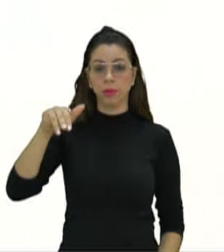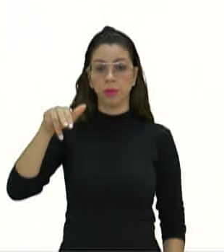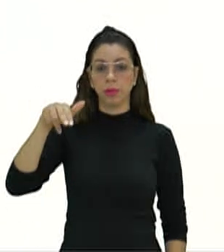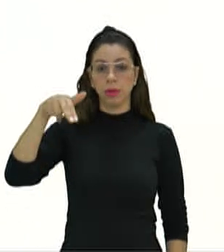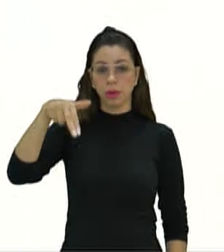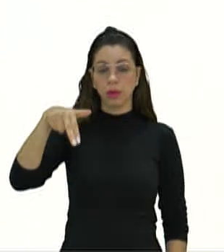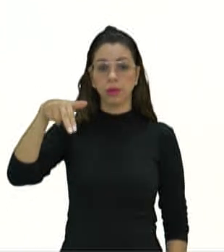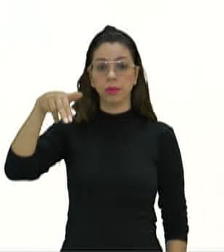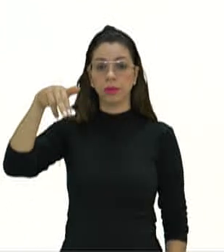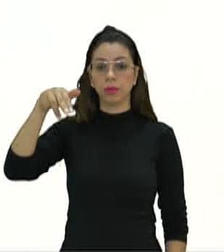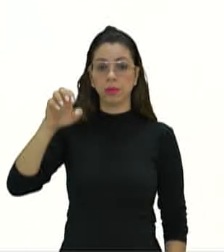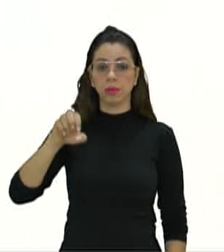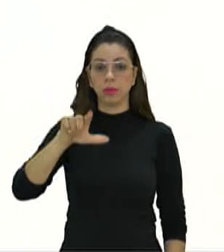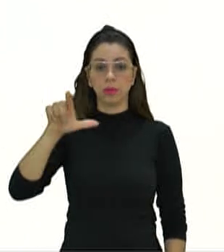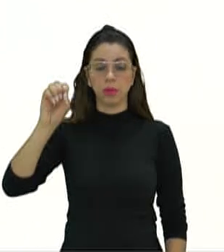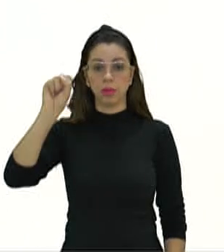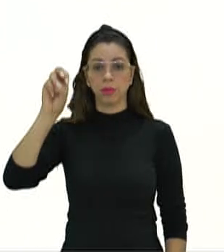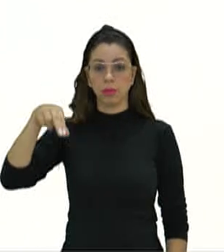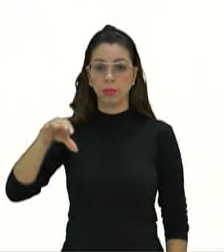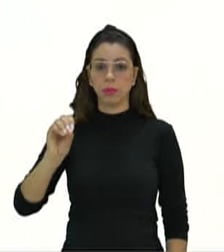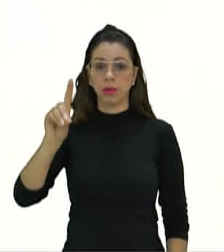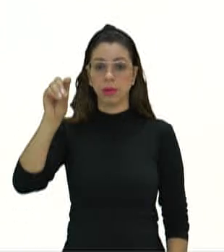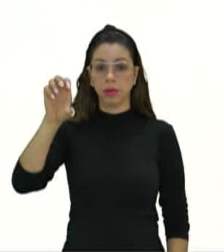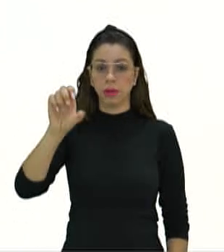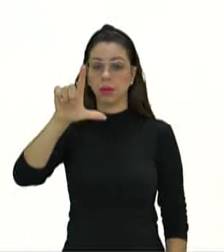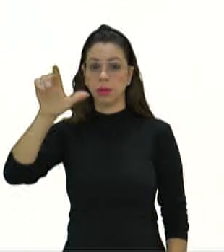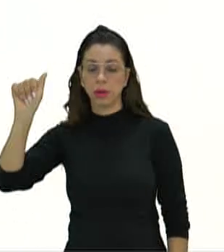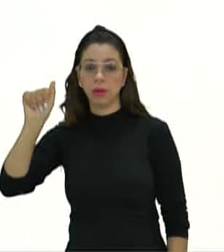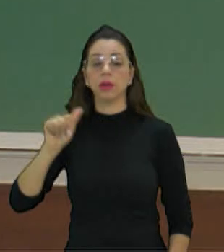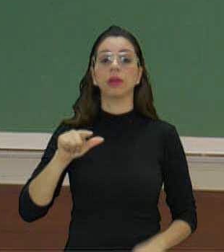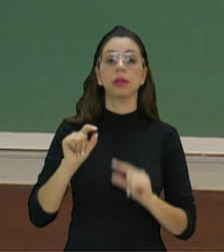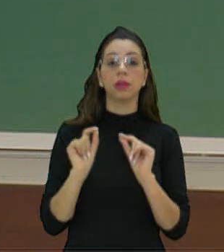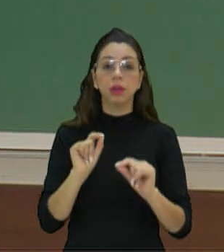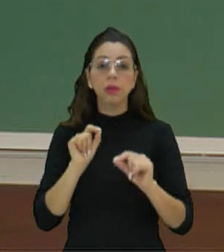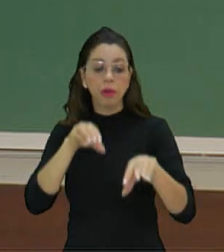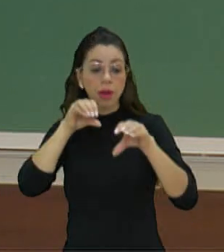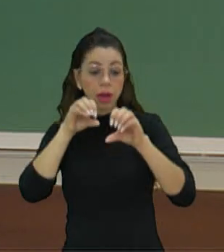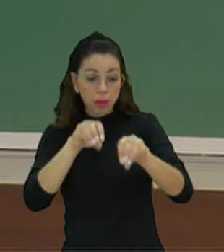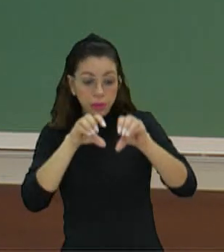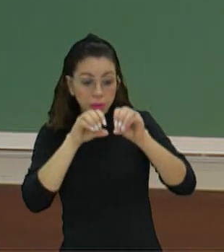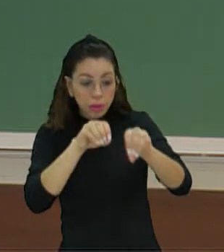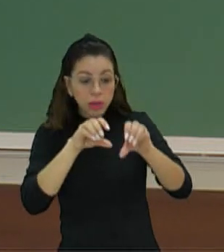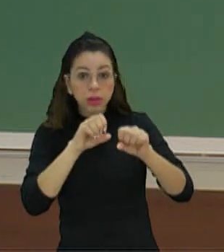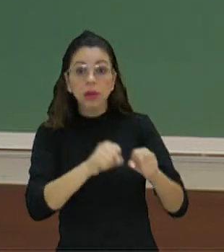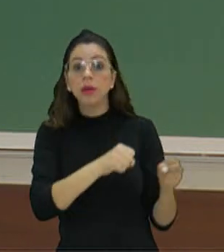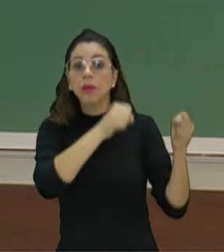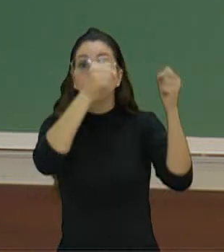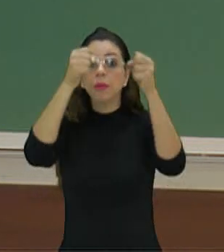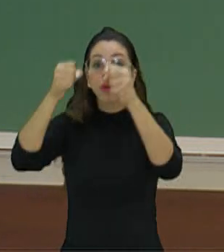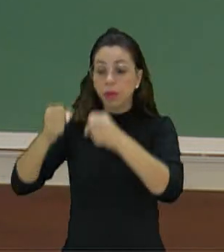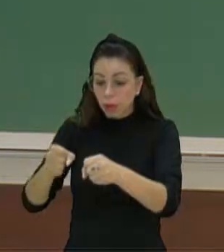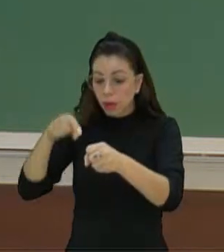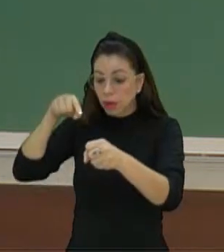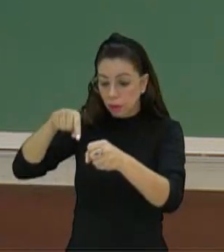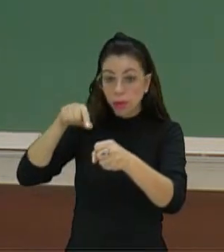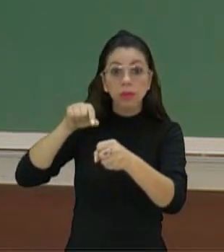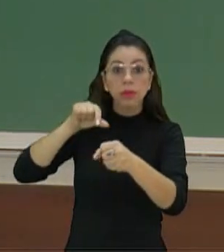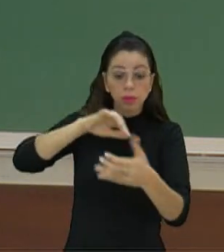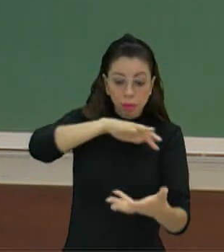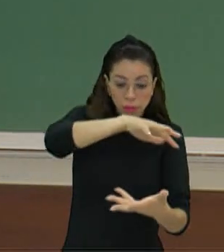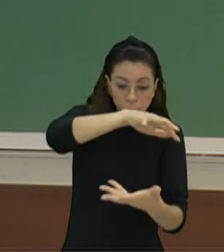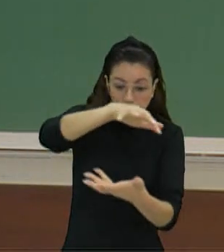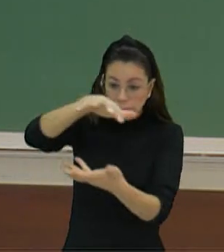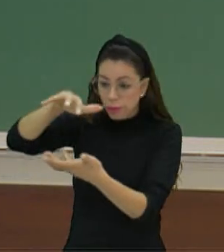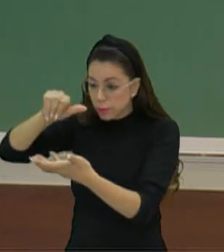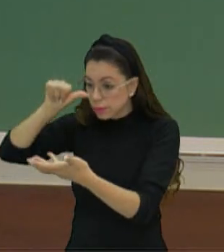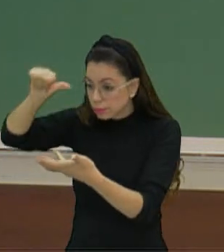which you can use to change the world. Que a educação é a arma mais poderosa que pode mudar o mundo. Sendo assim,